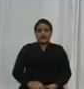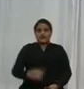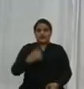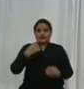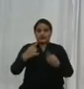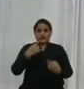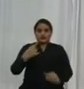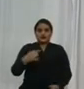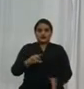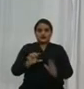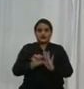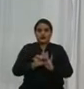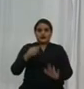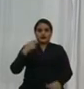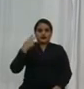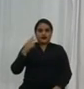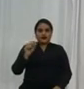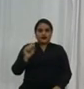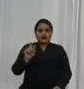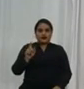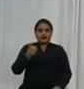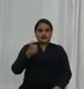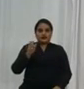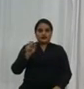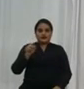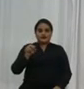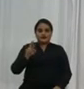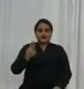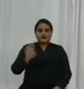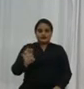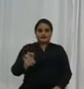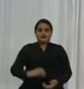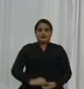Vereador Alexandre Maduro. Olha só,